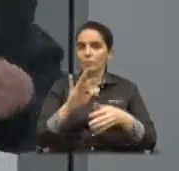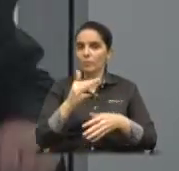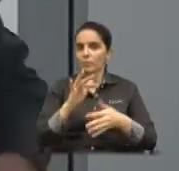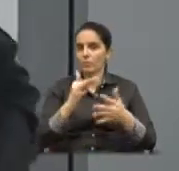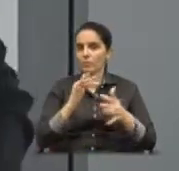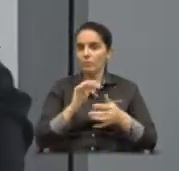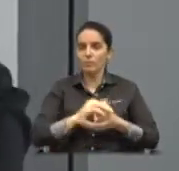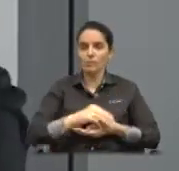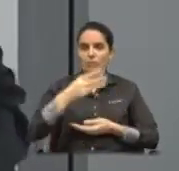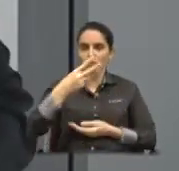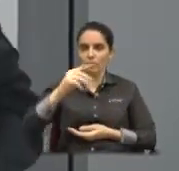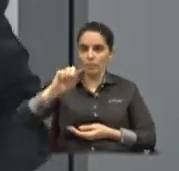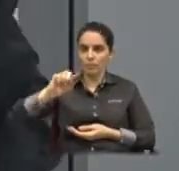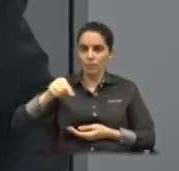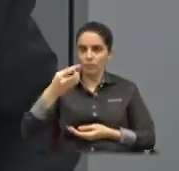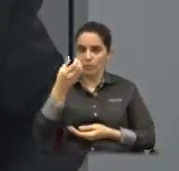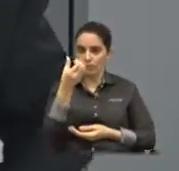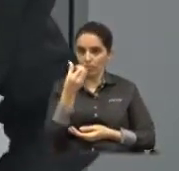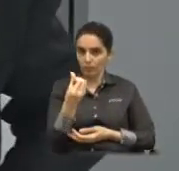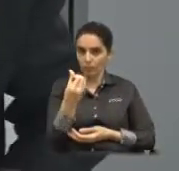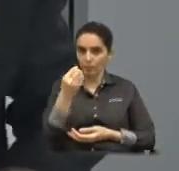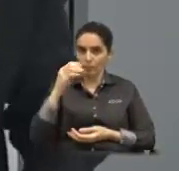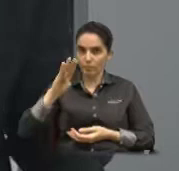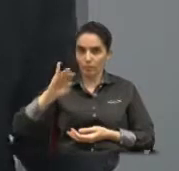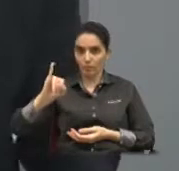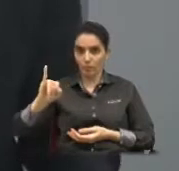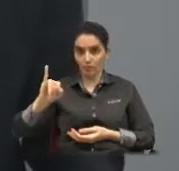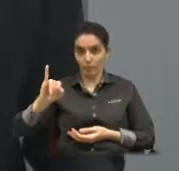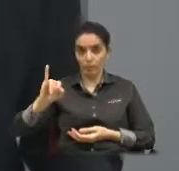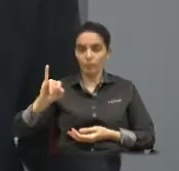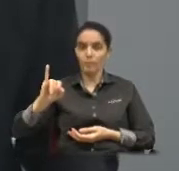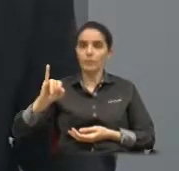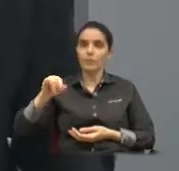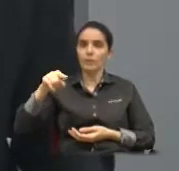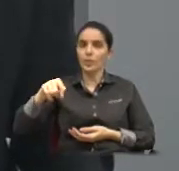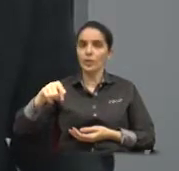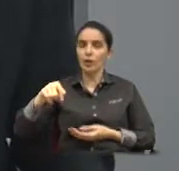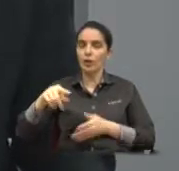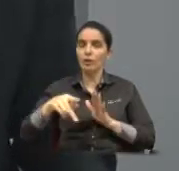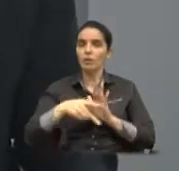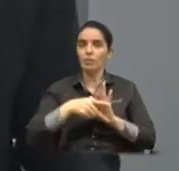aproximadamente 3,6 bilhões destinado ao